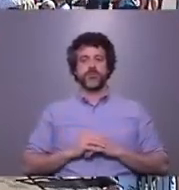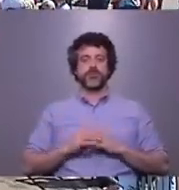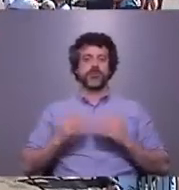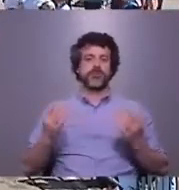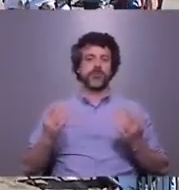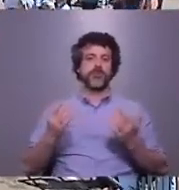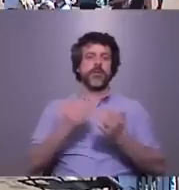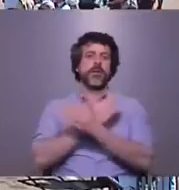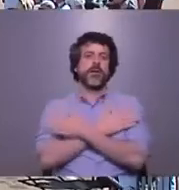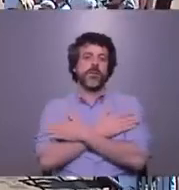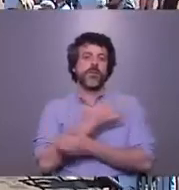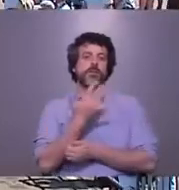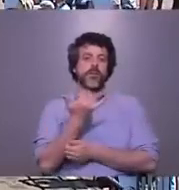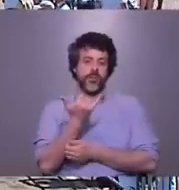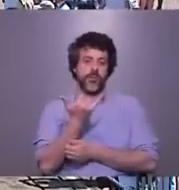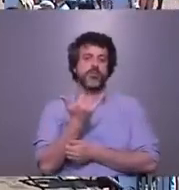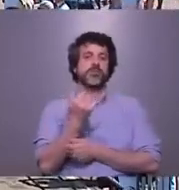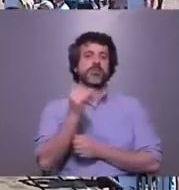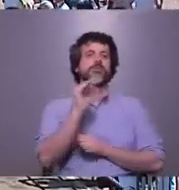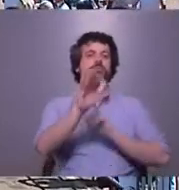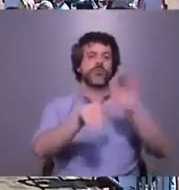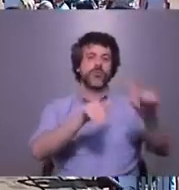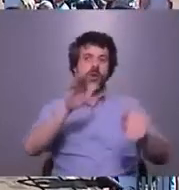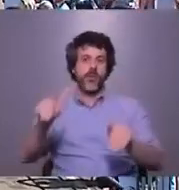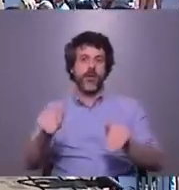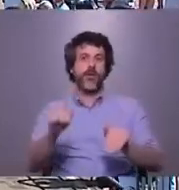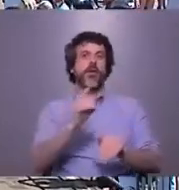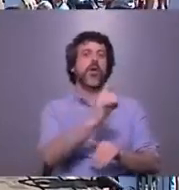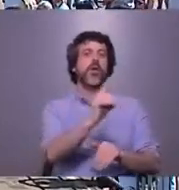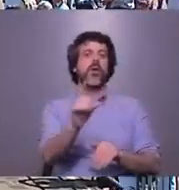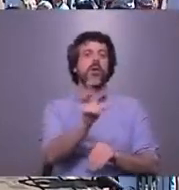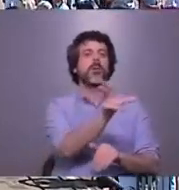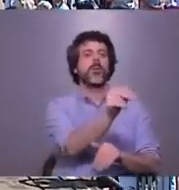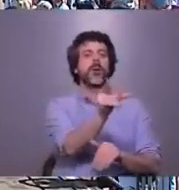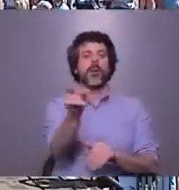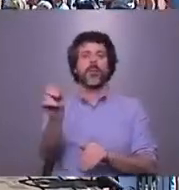chamou os 12 apóstolos e começou a enviá-los dois a dois.